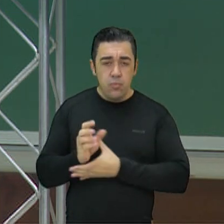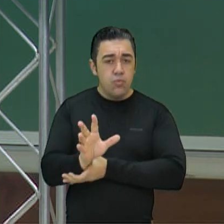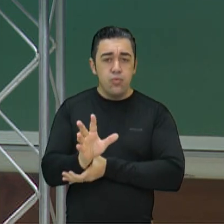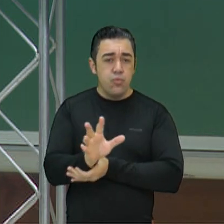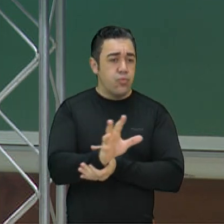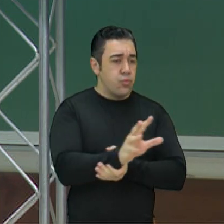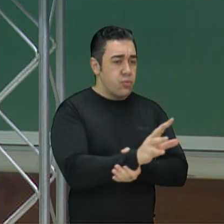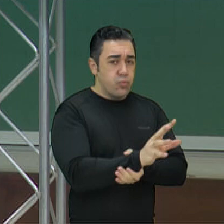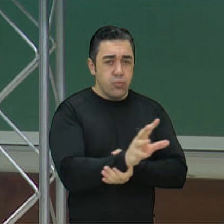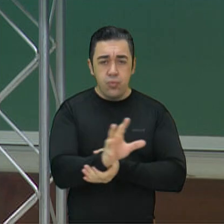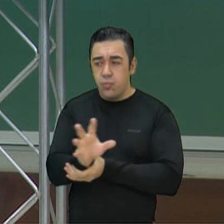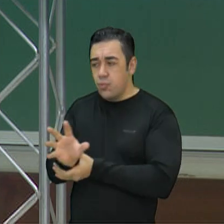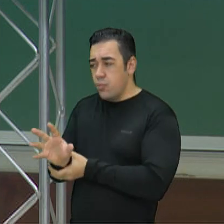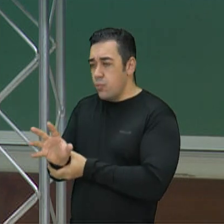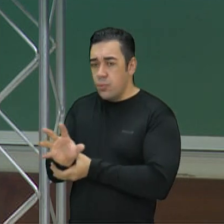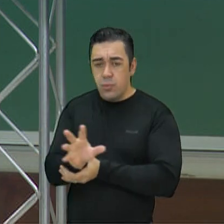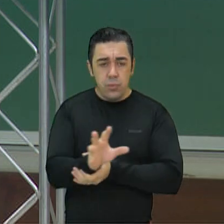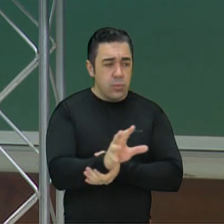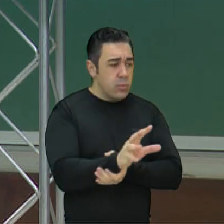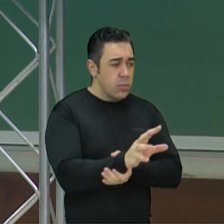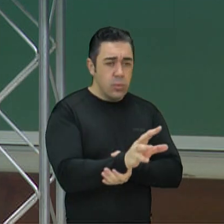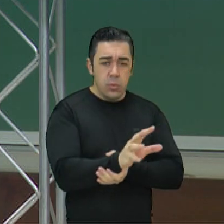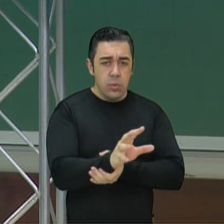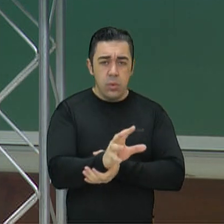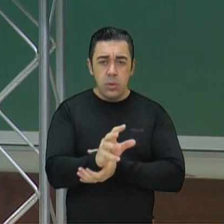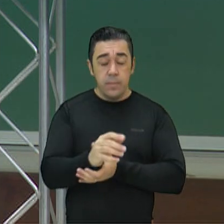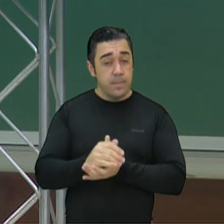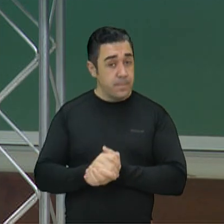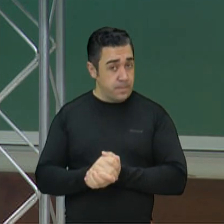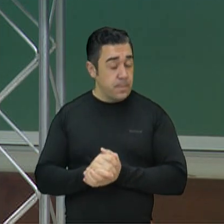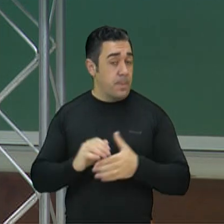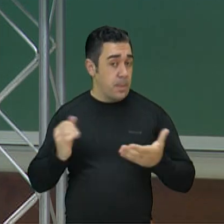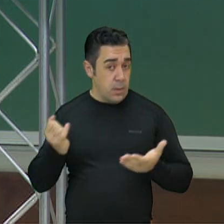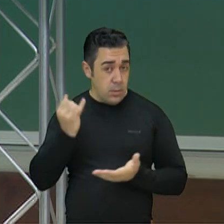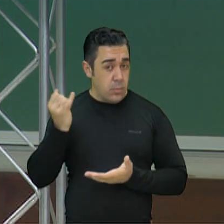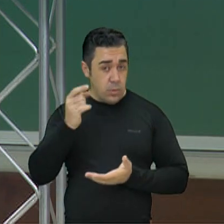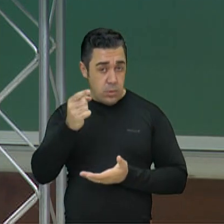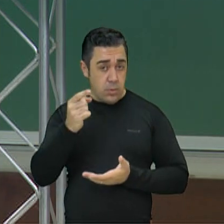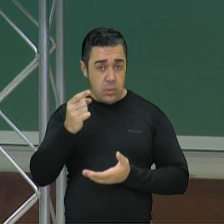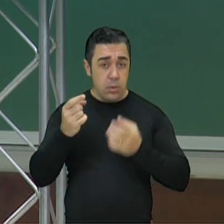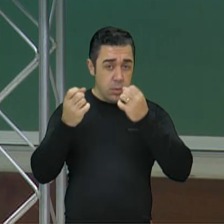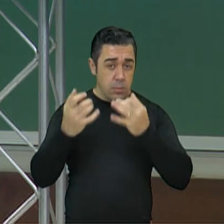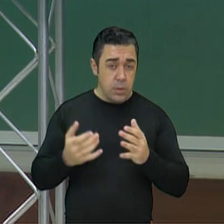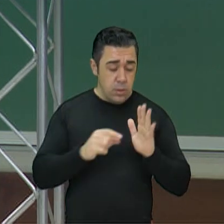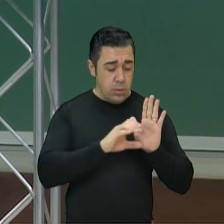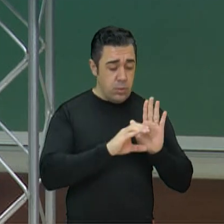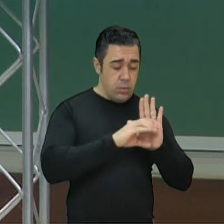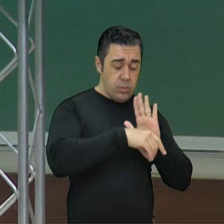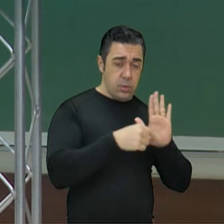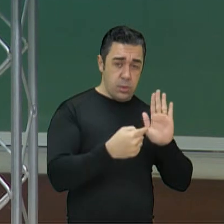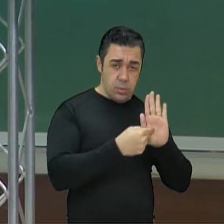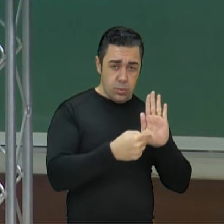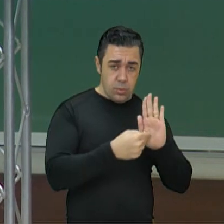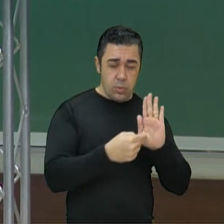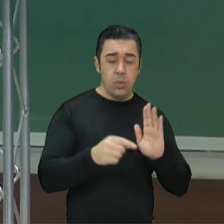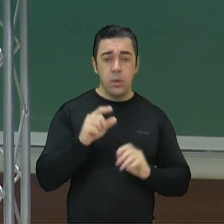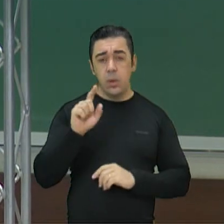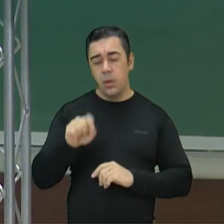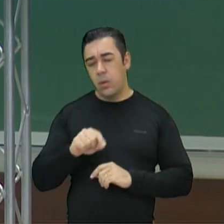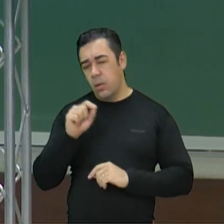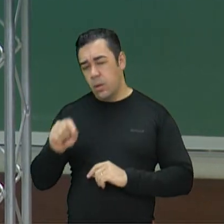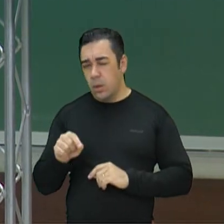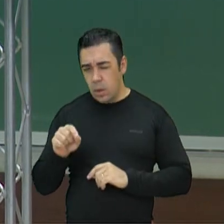né? Então, pessoal, é importante que essa definição de circuito elétrico é o conjunto